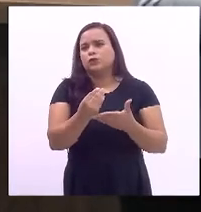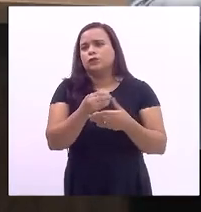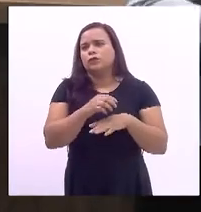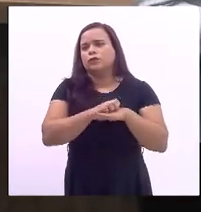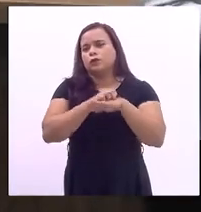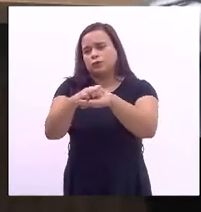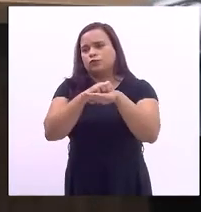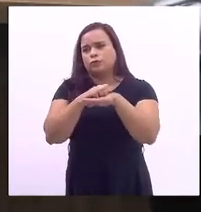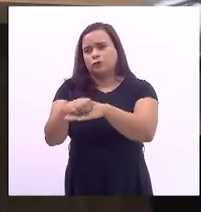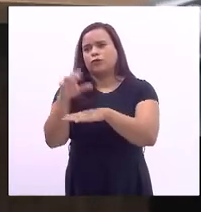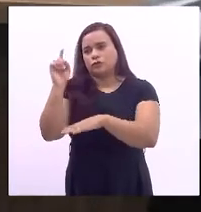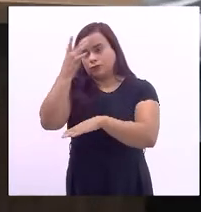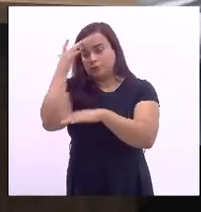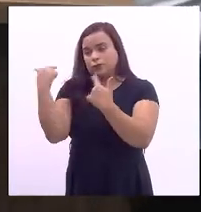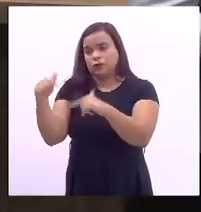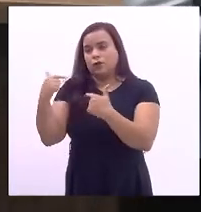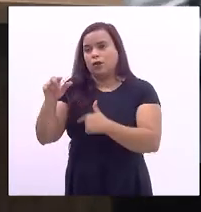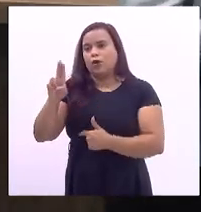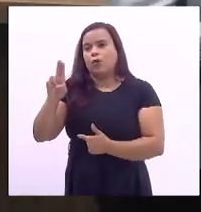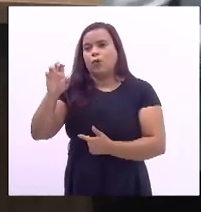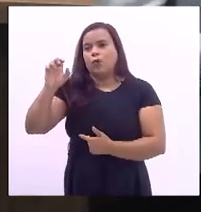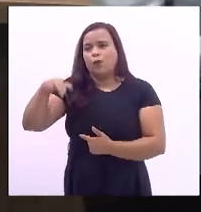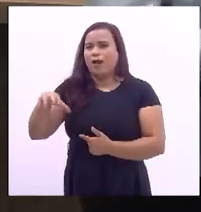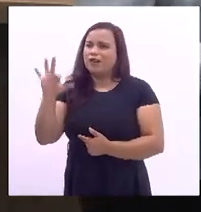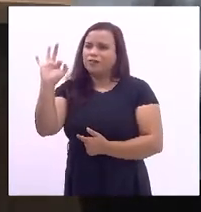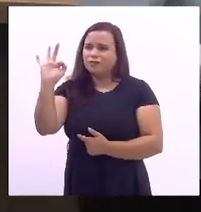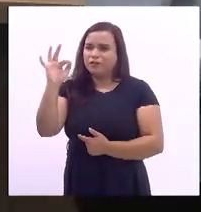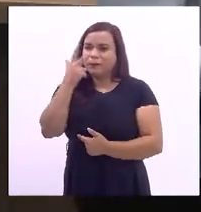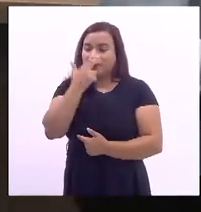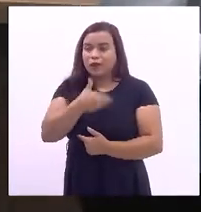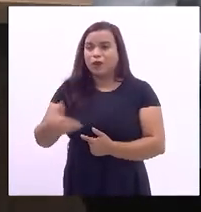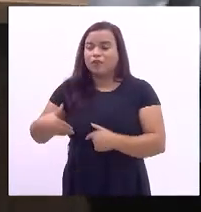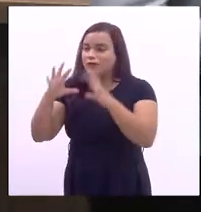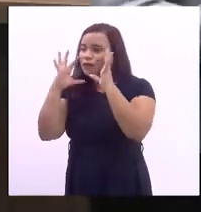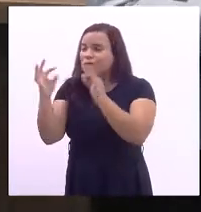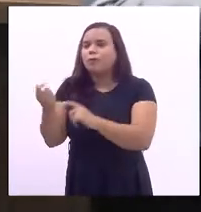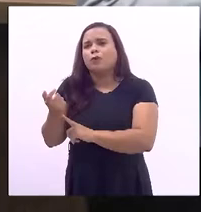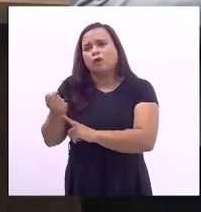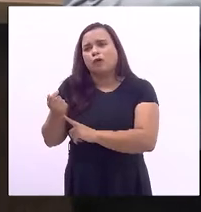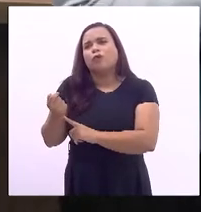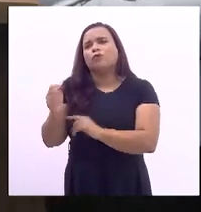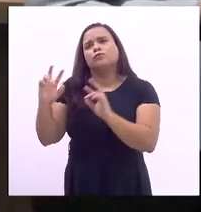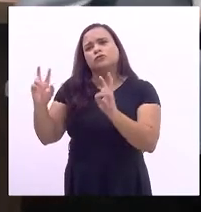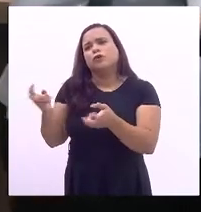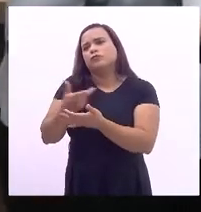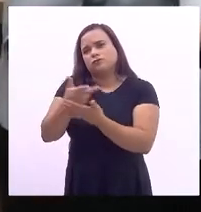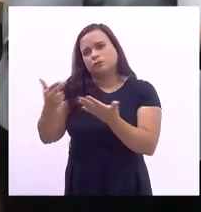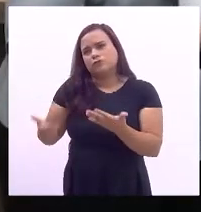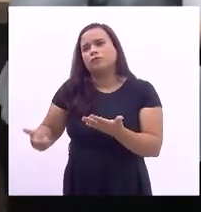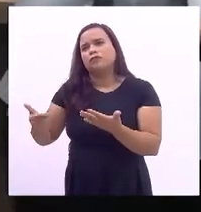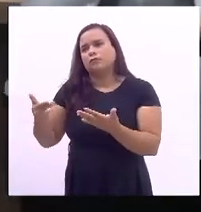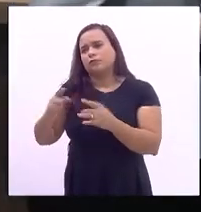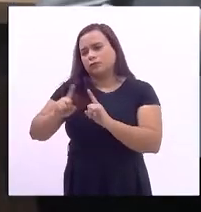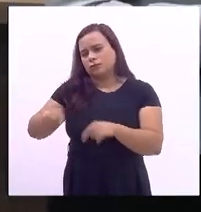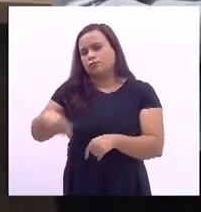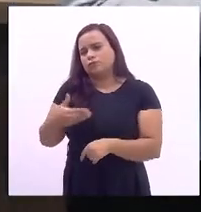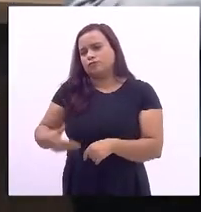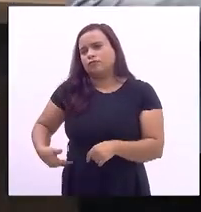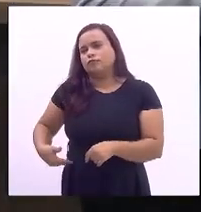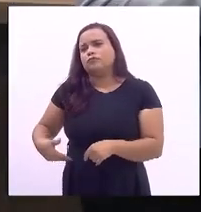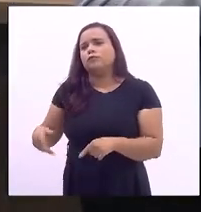da UENF governo tem dado pouca atenção a essas questões que dizem respeito aos servidores